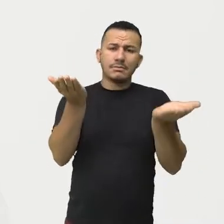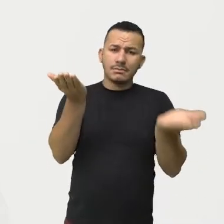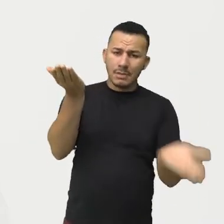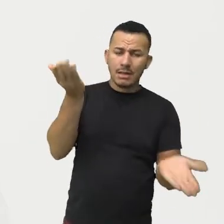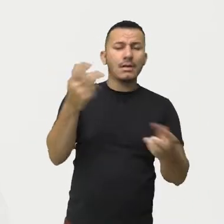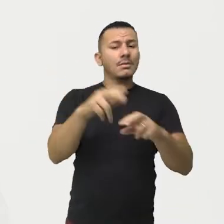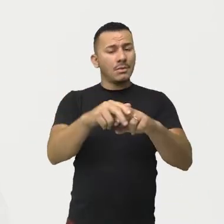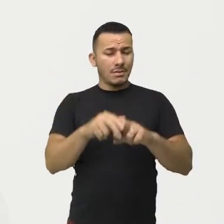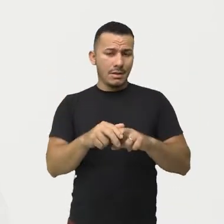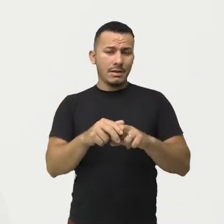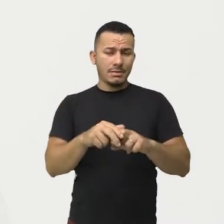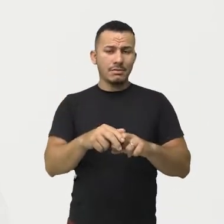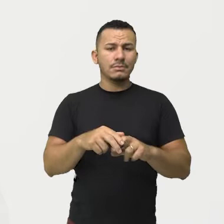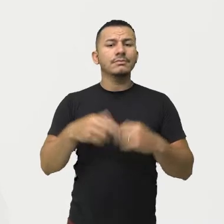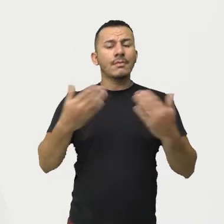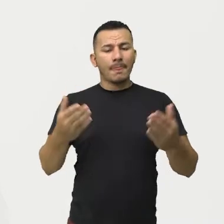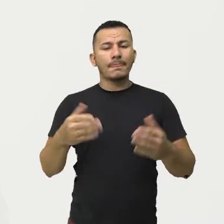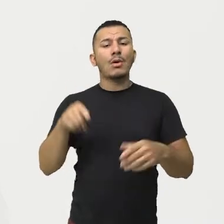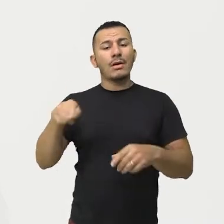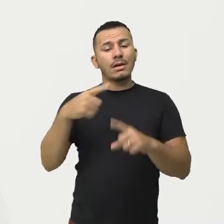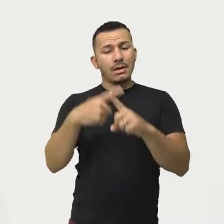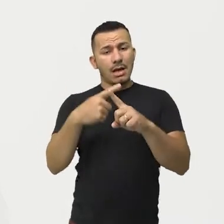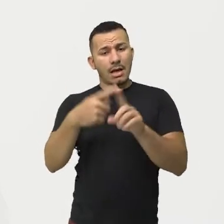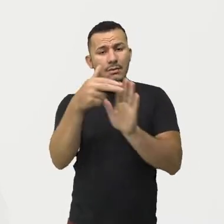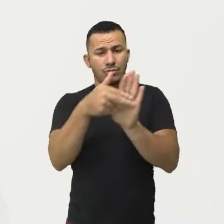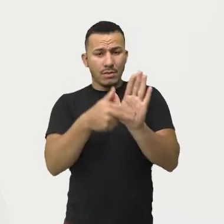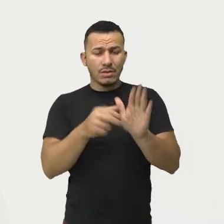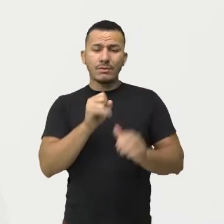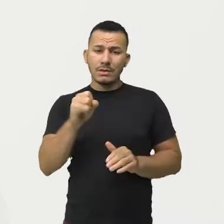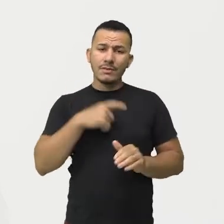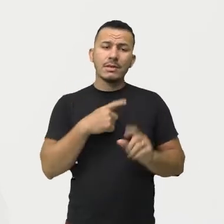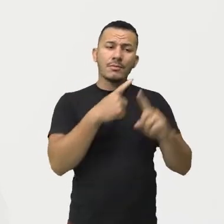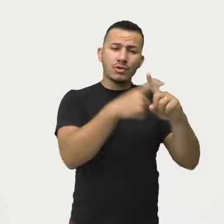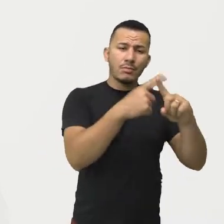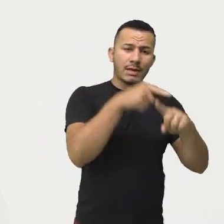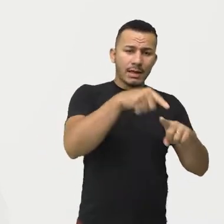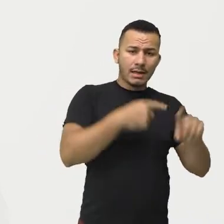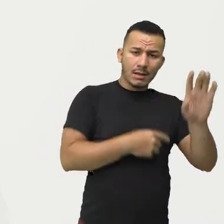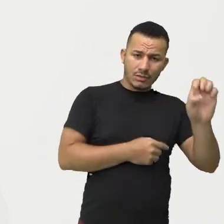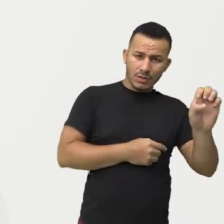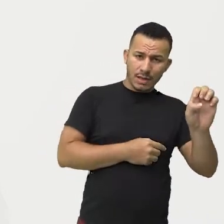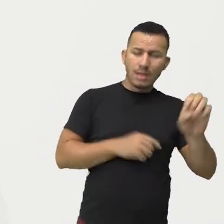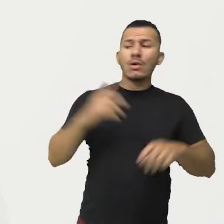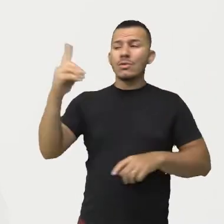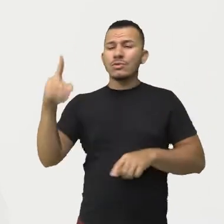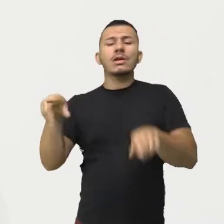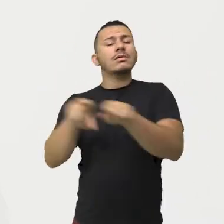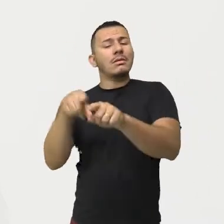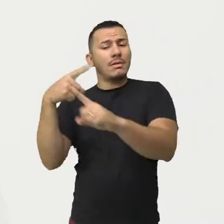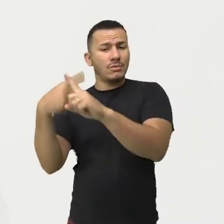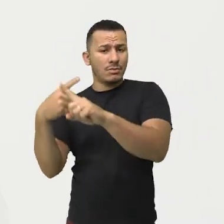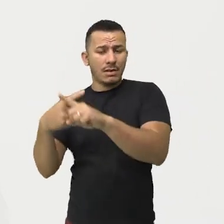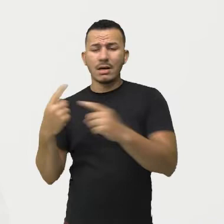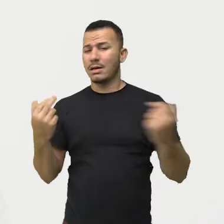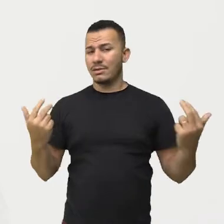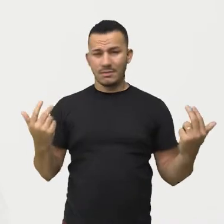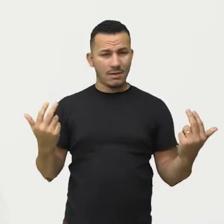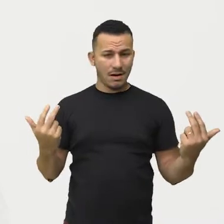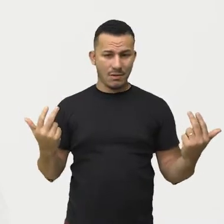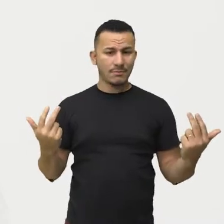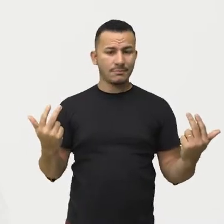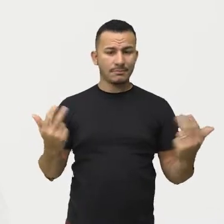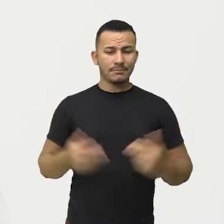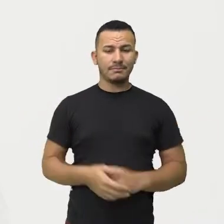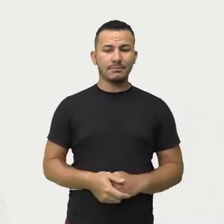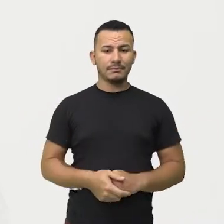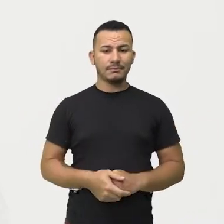temos sempre que, no princípio multiplicativo, se eu vou para um lado, eu vou ter que multiplicar do mesmo jeito do outro lado. Então, observe